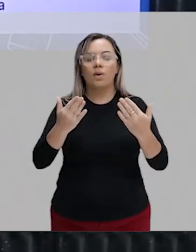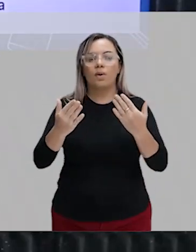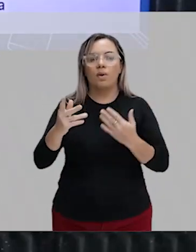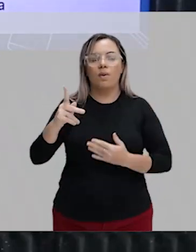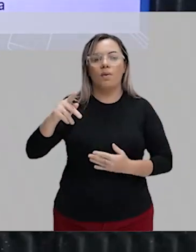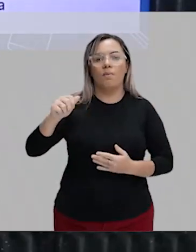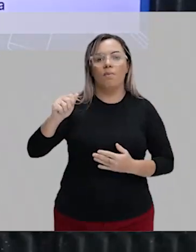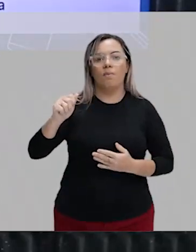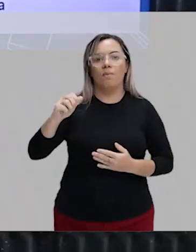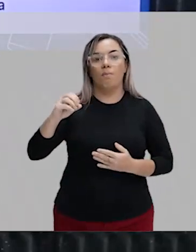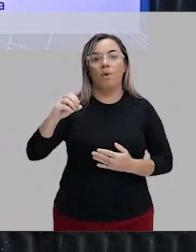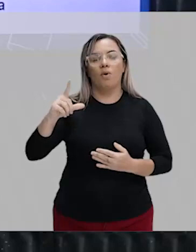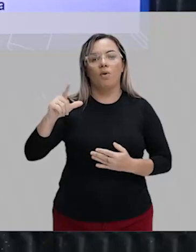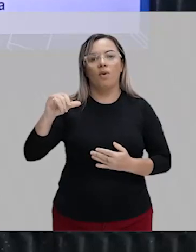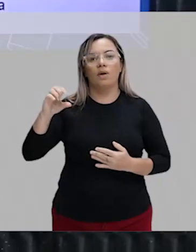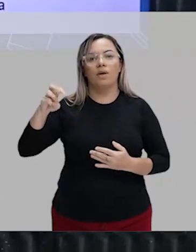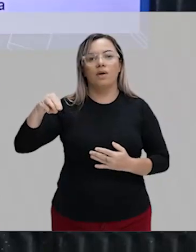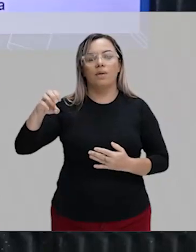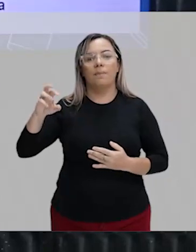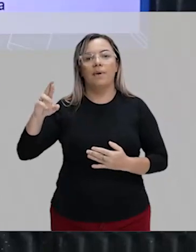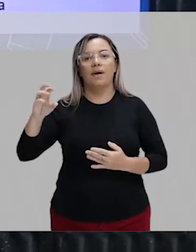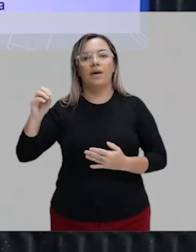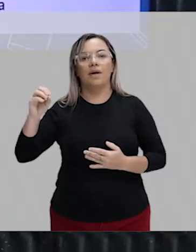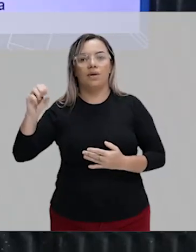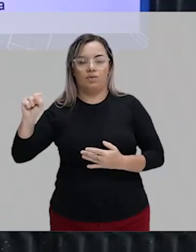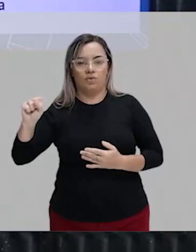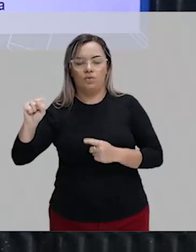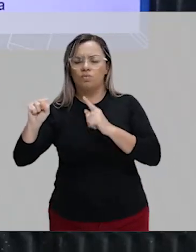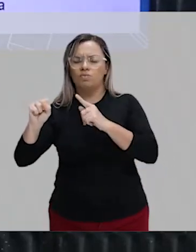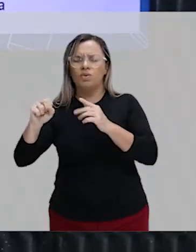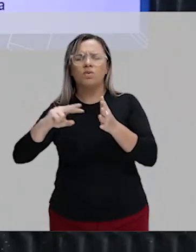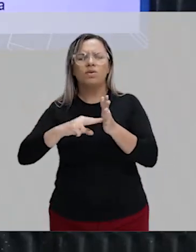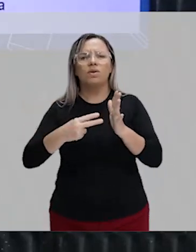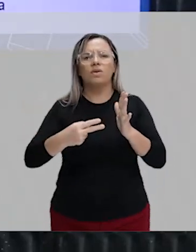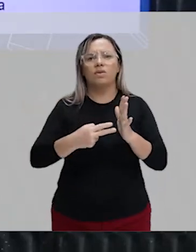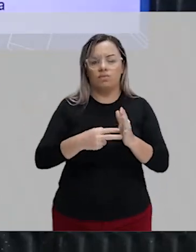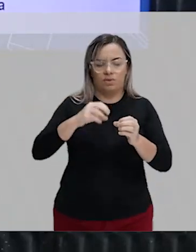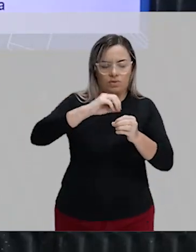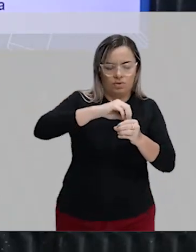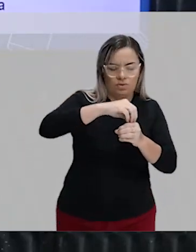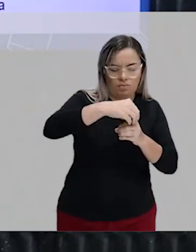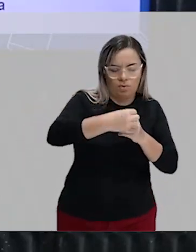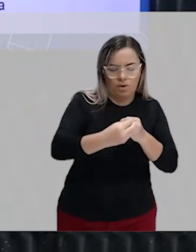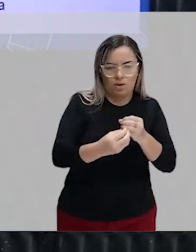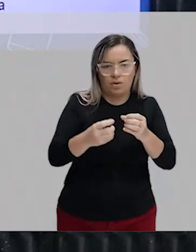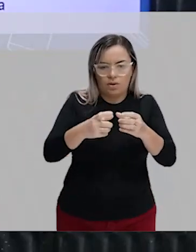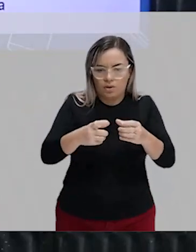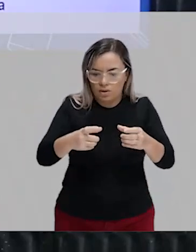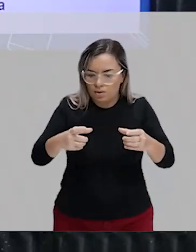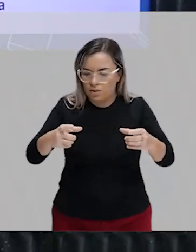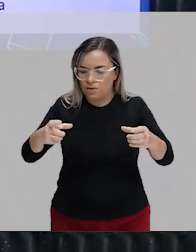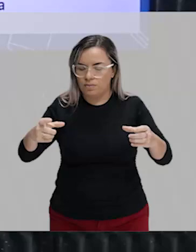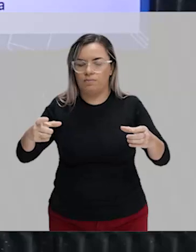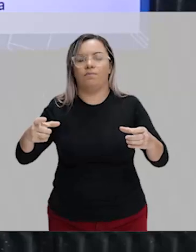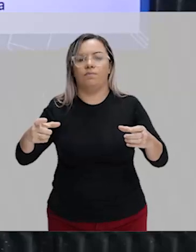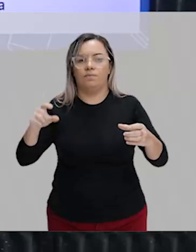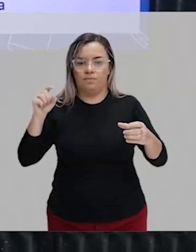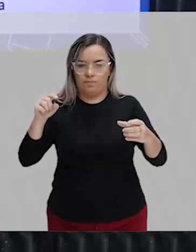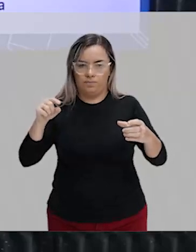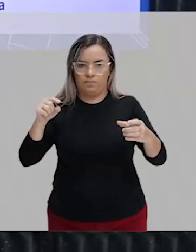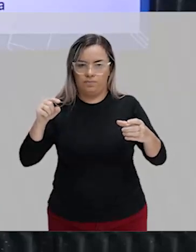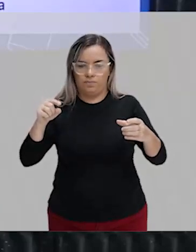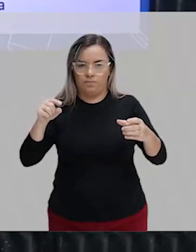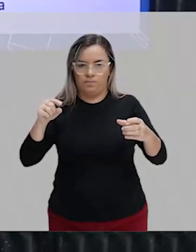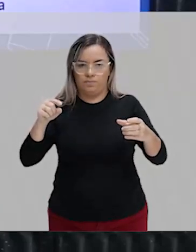polímeros, tá? Polímeros. O que são polímeros? São moléculas grandes, macromoléculas, que